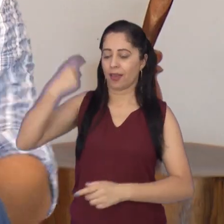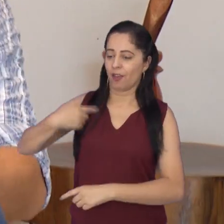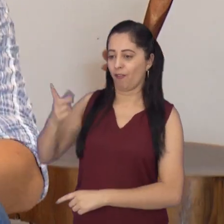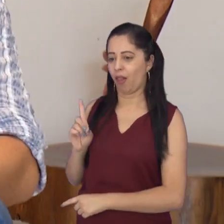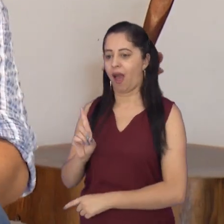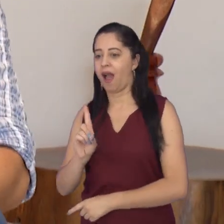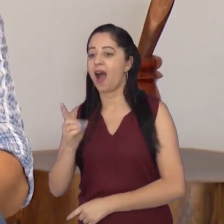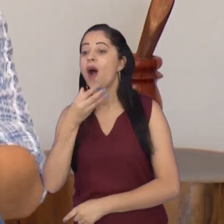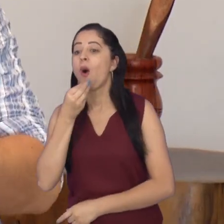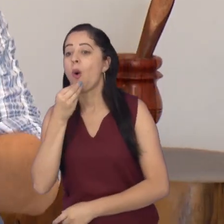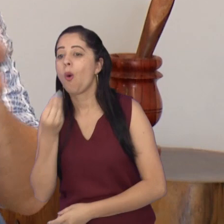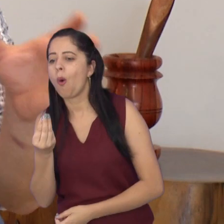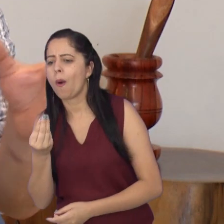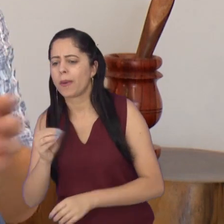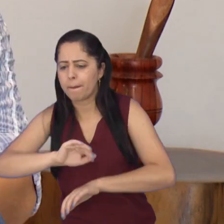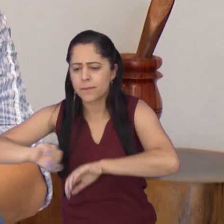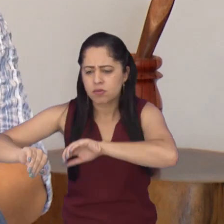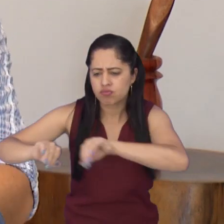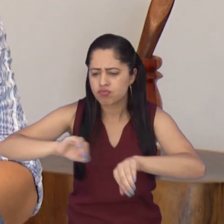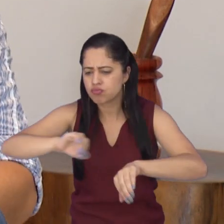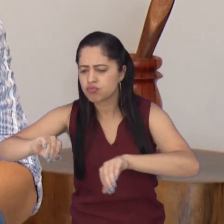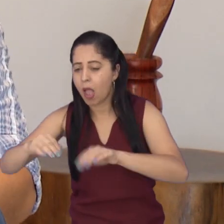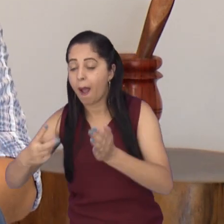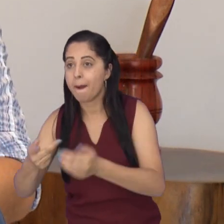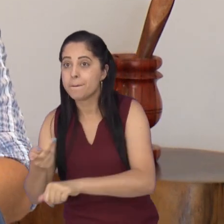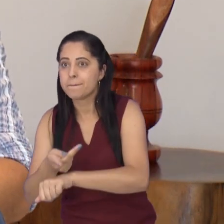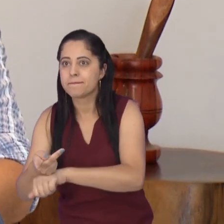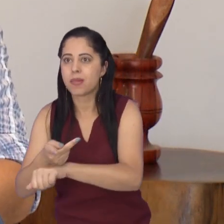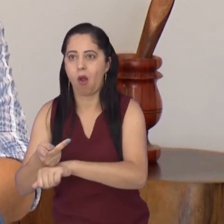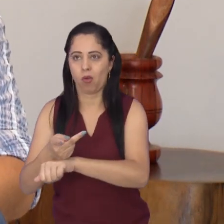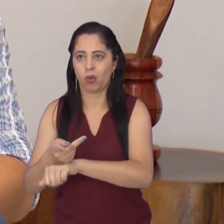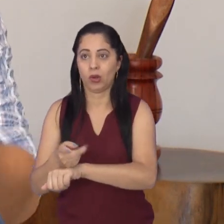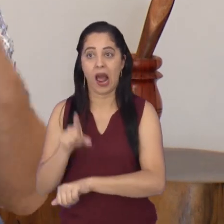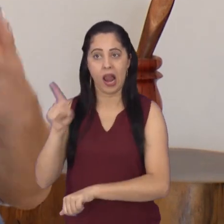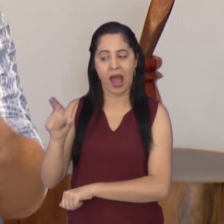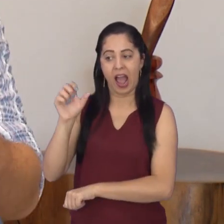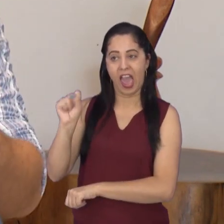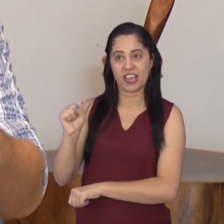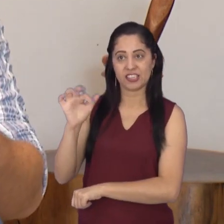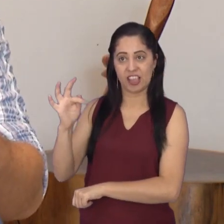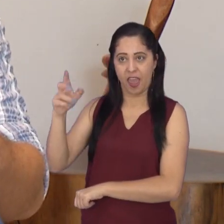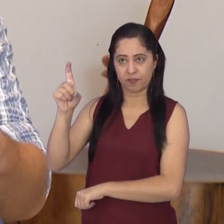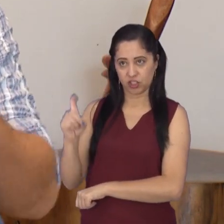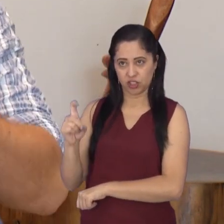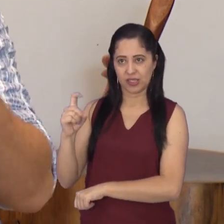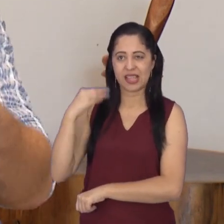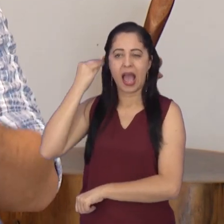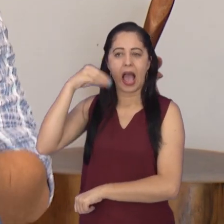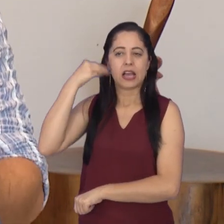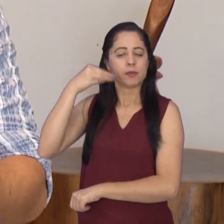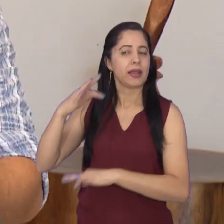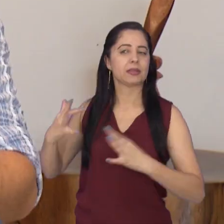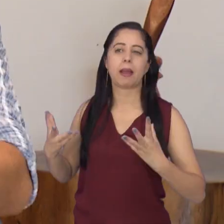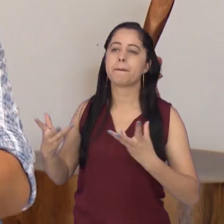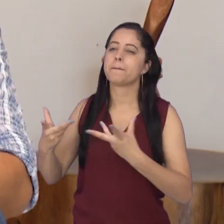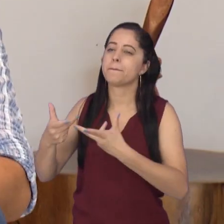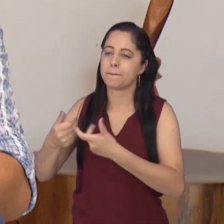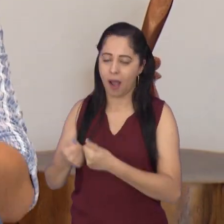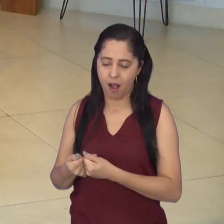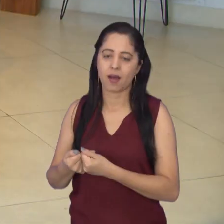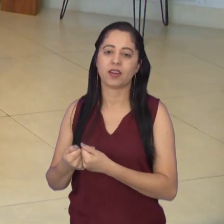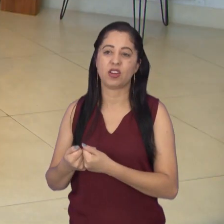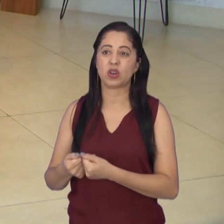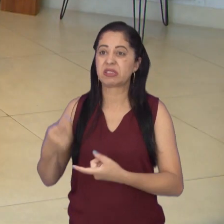Badaró, né? Então lá era uma experiência muito intensa com relação à construção total, né? Porque